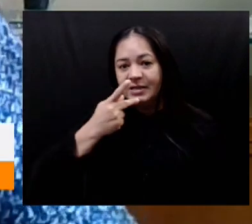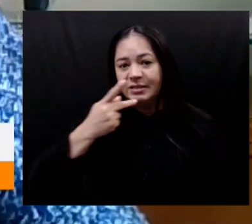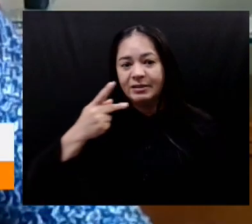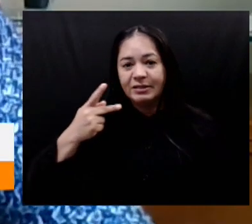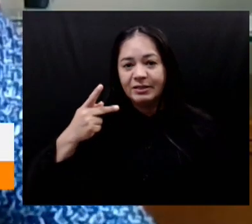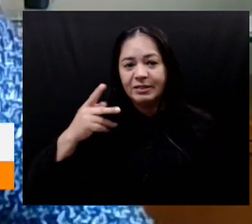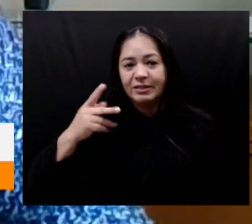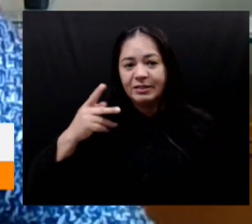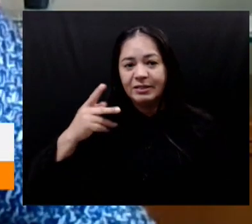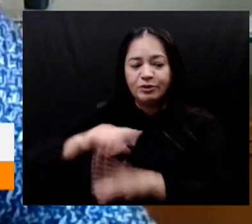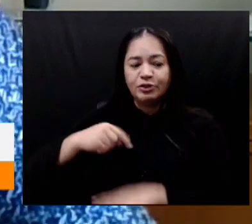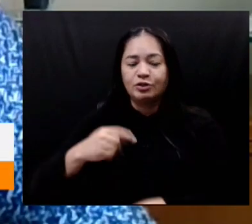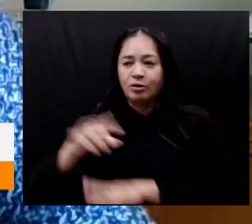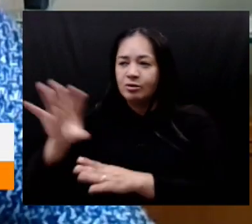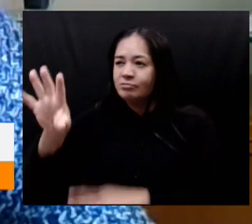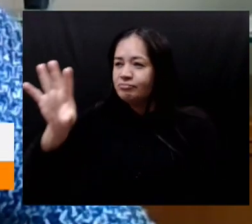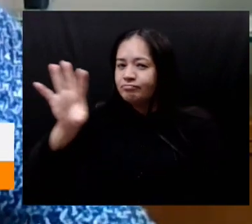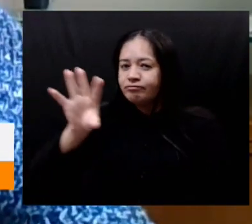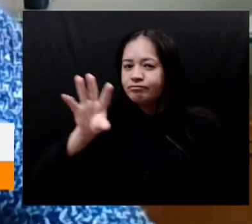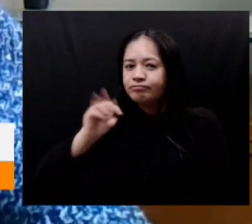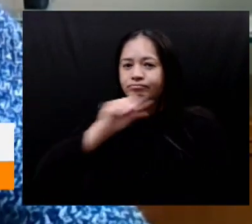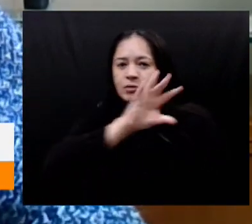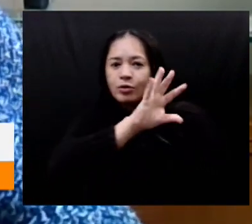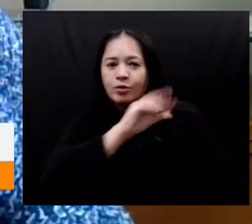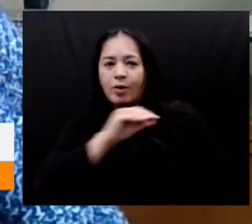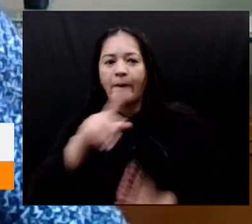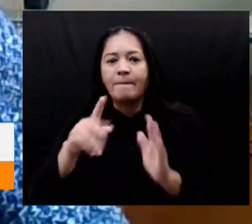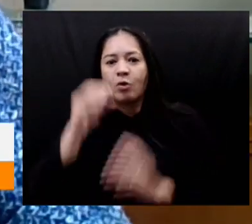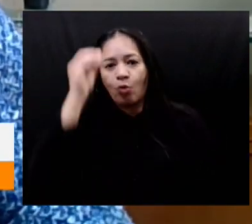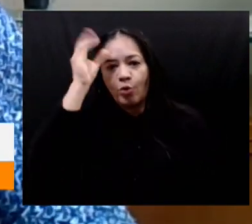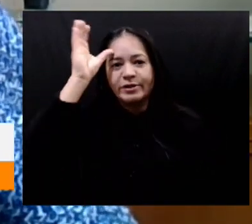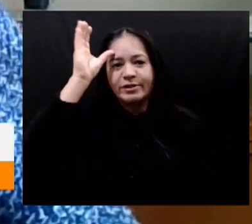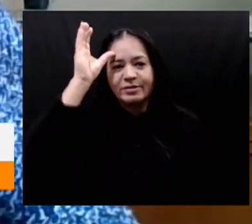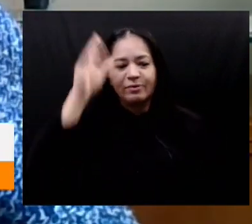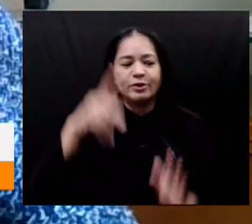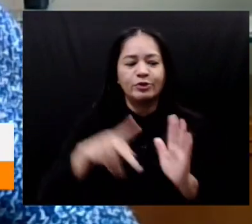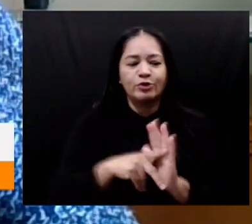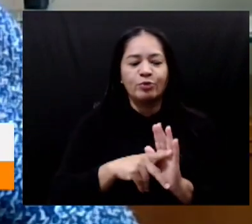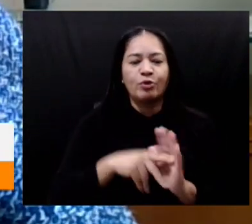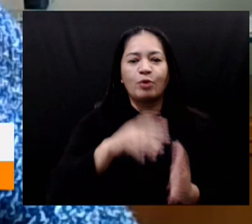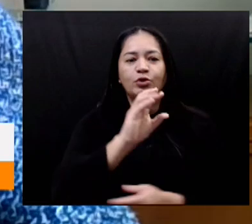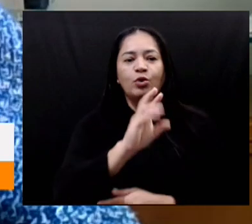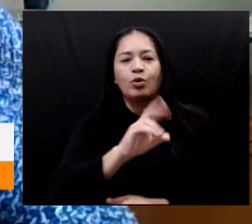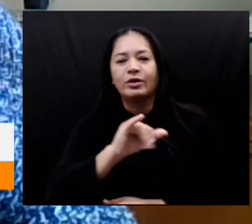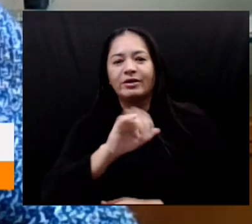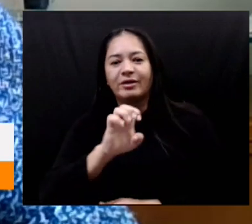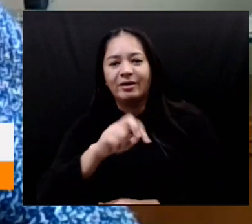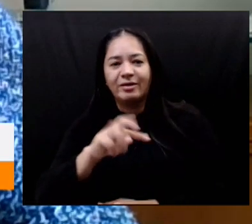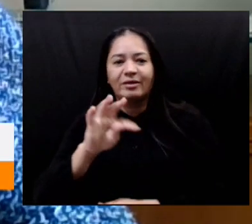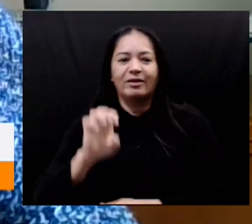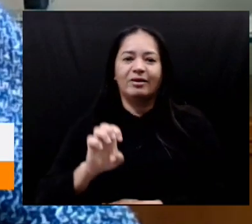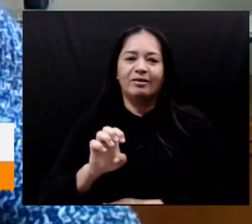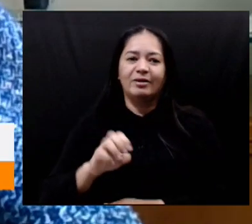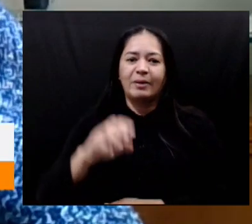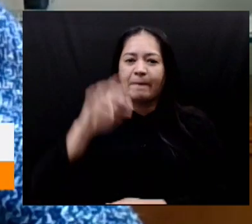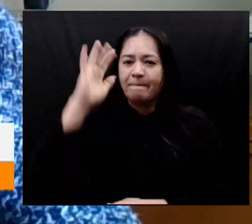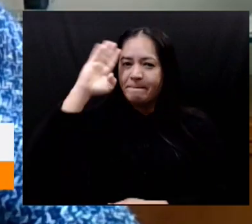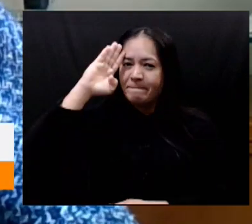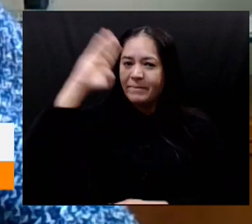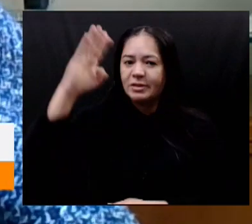alguns conhecimentos do Oriente, em especial, a forma